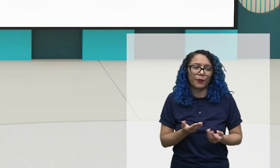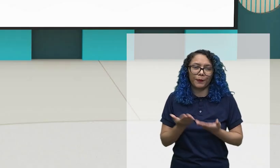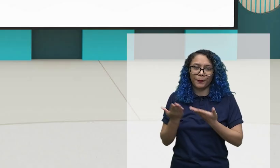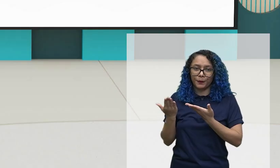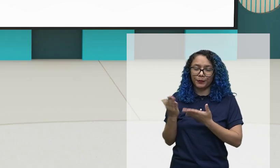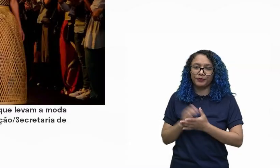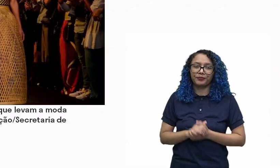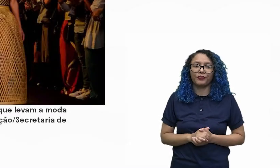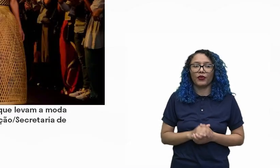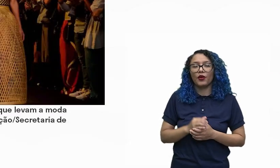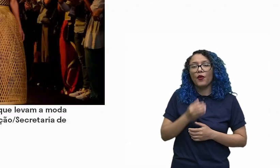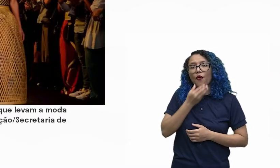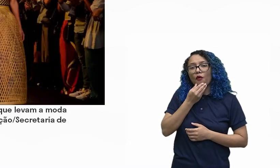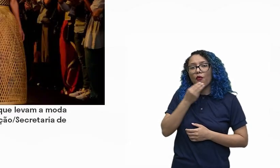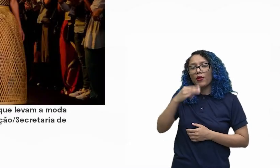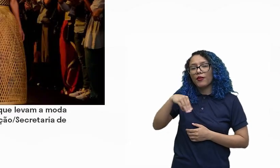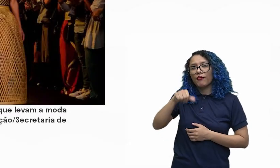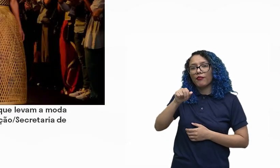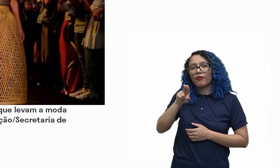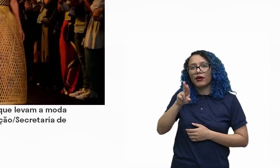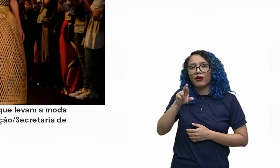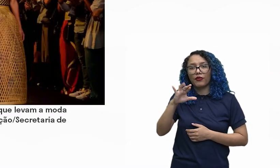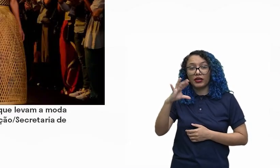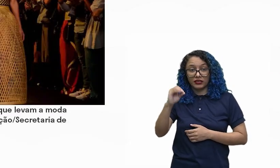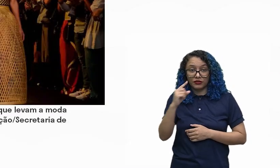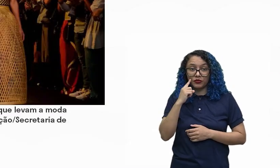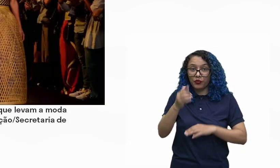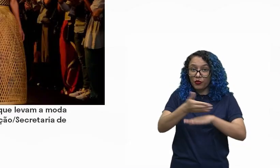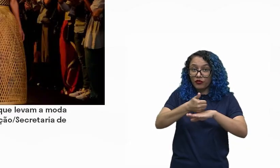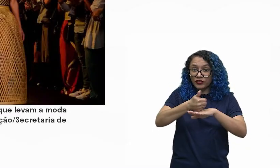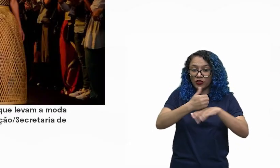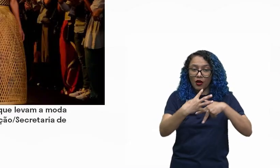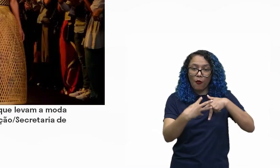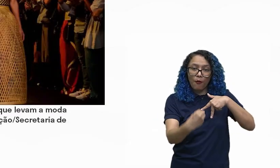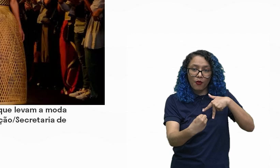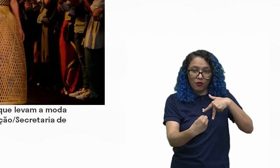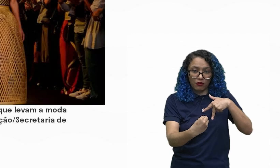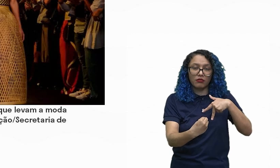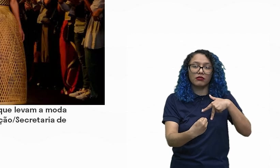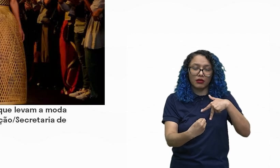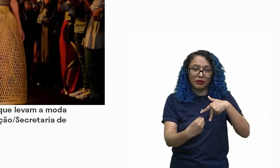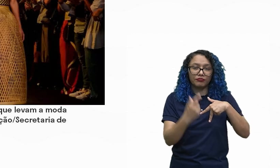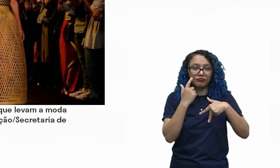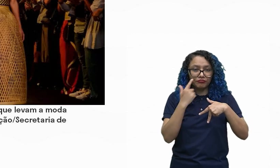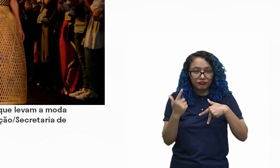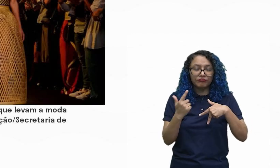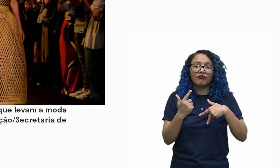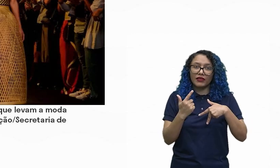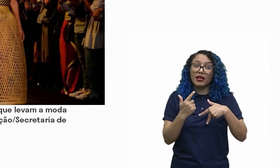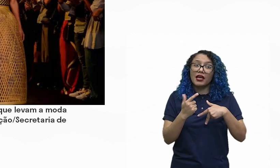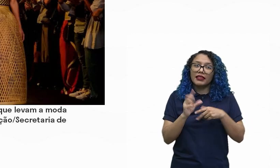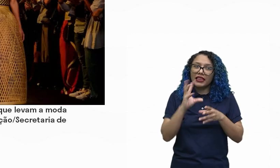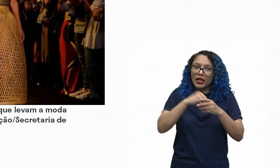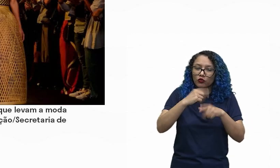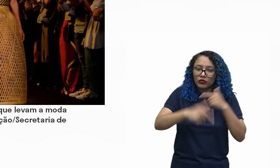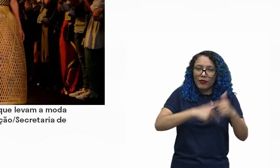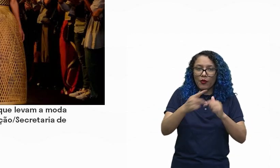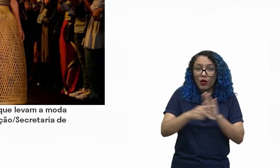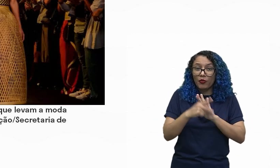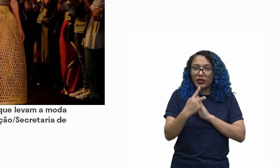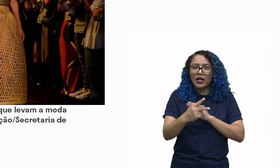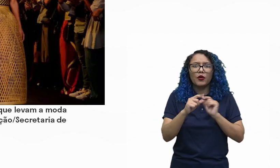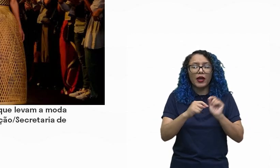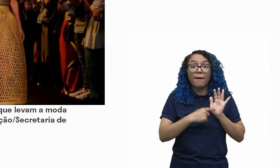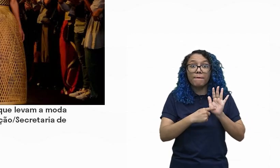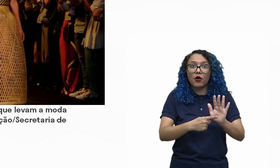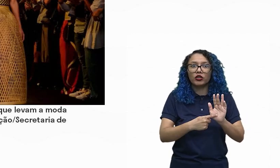moda. Olha, eu trouxe hoje aqui pra gente o Maurício Duarte, estilista que traz consigo essa